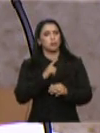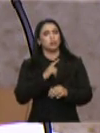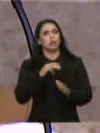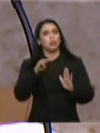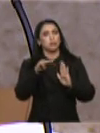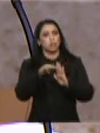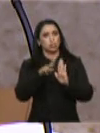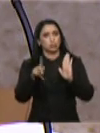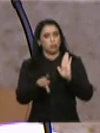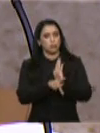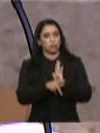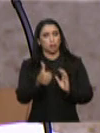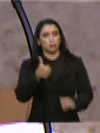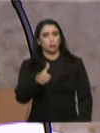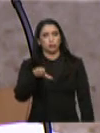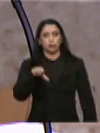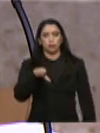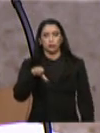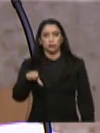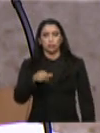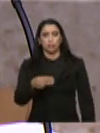provisória